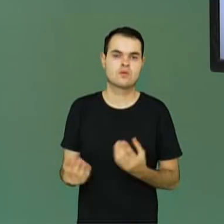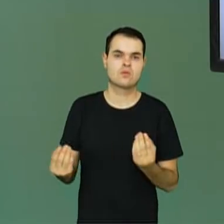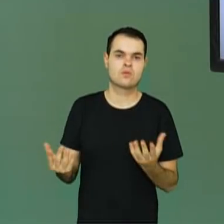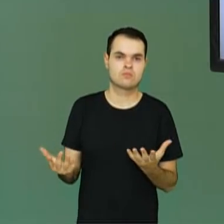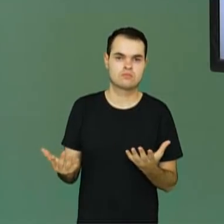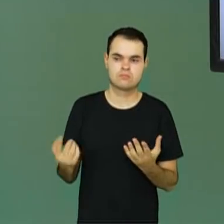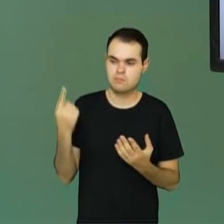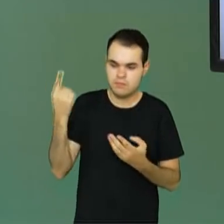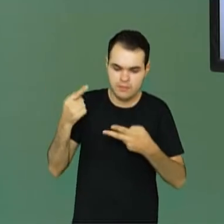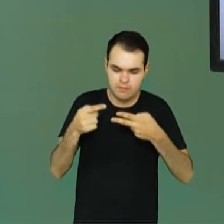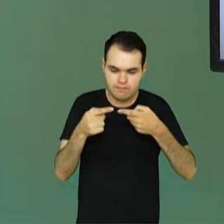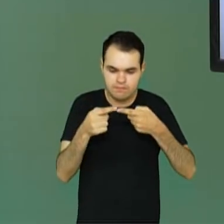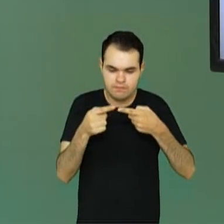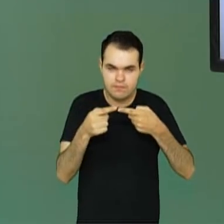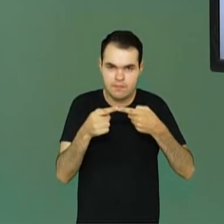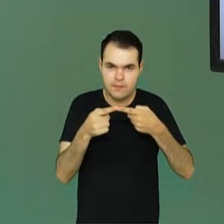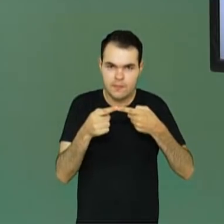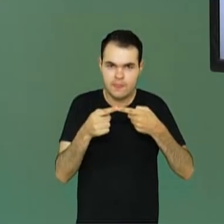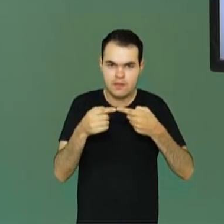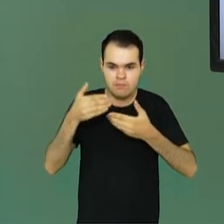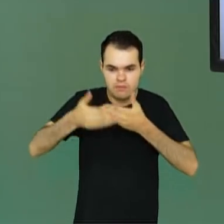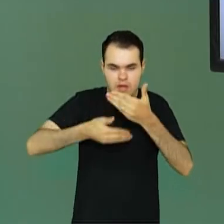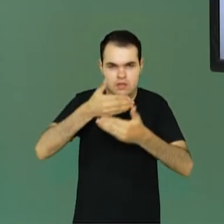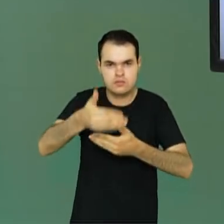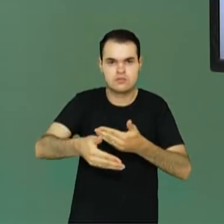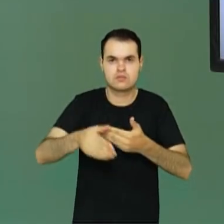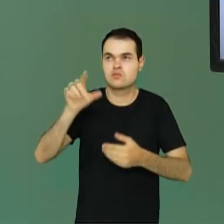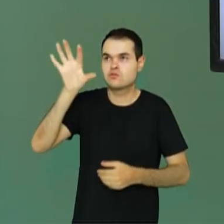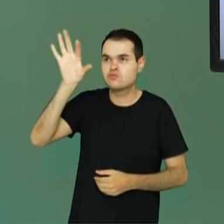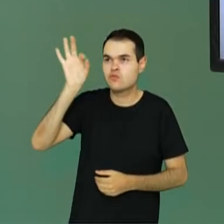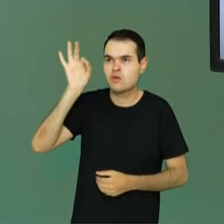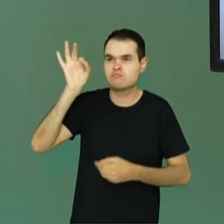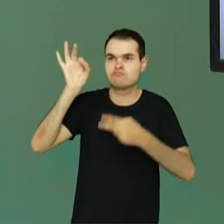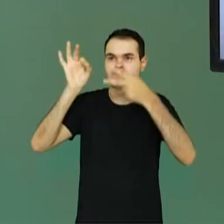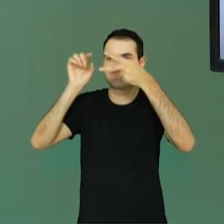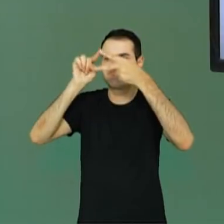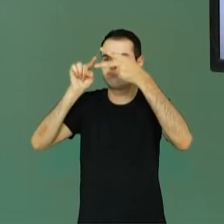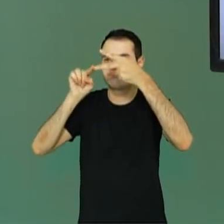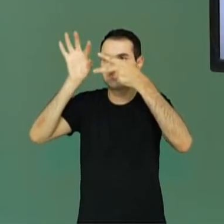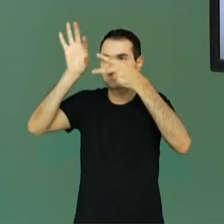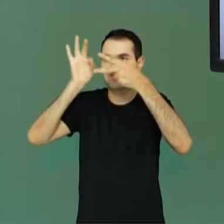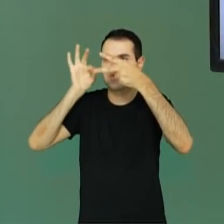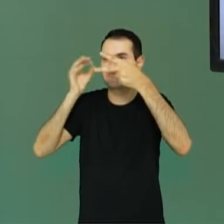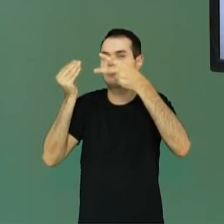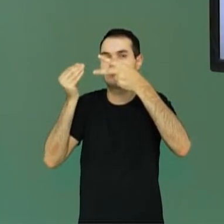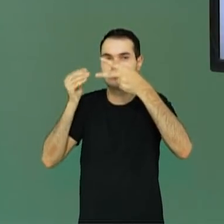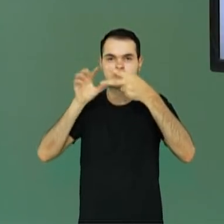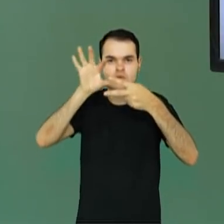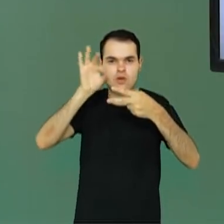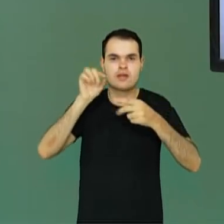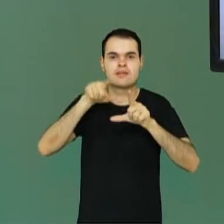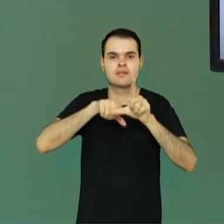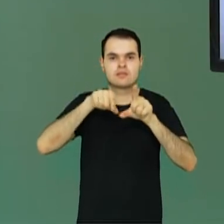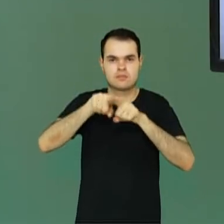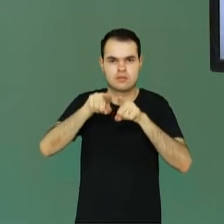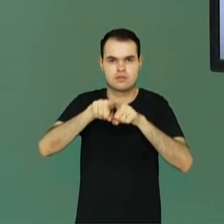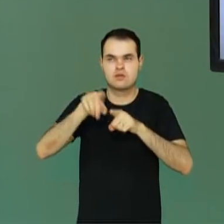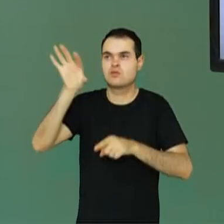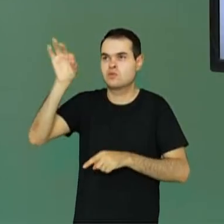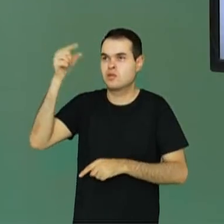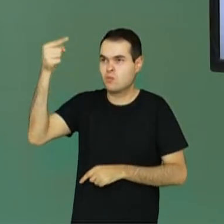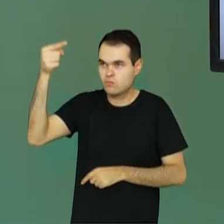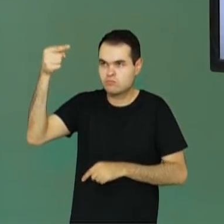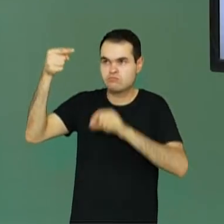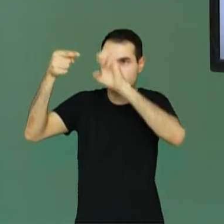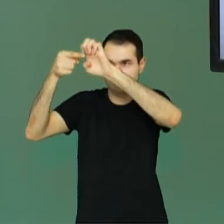primeiro passo é escolher uma das equações e escolher uma das incógnitas, ok? Então, eu vou escolher a equação 1 e vou escolher a